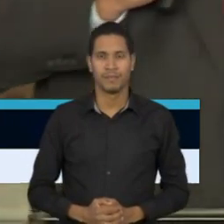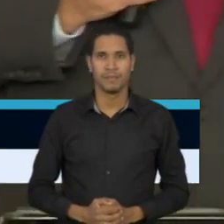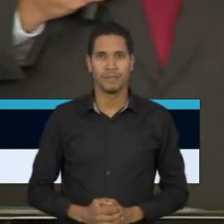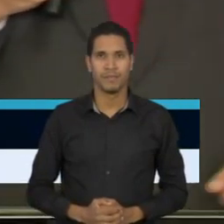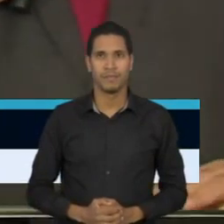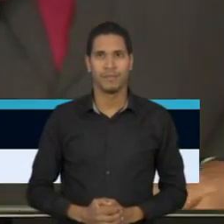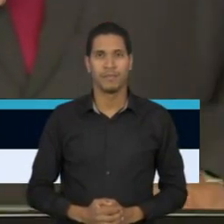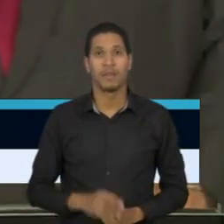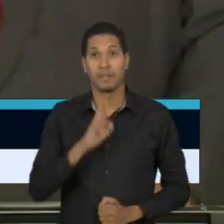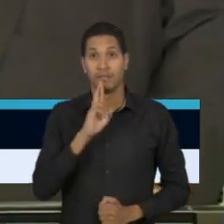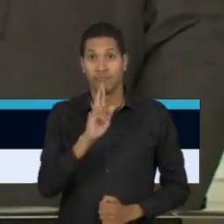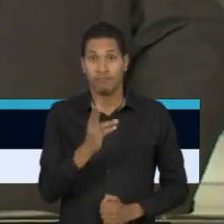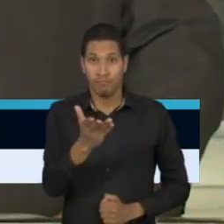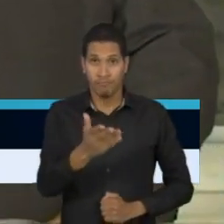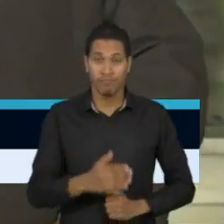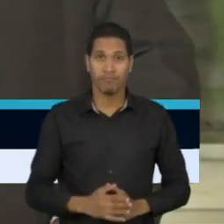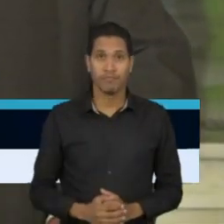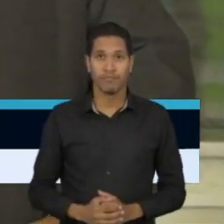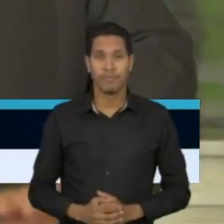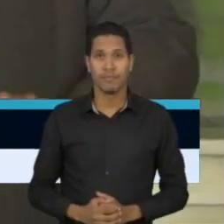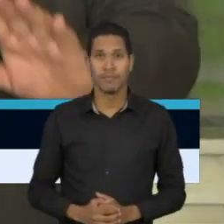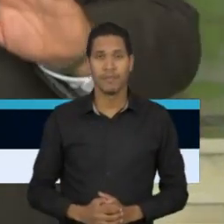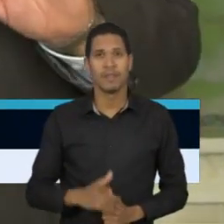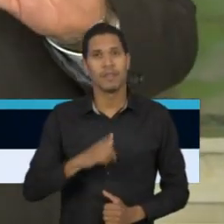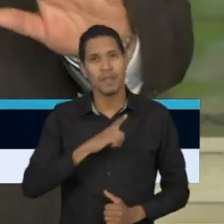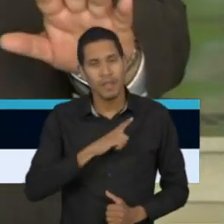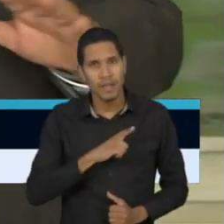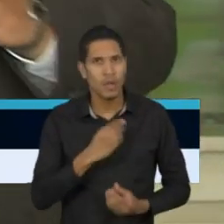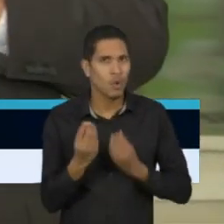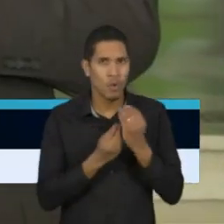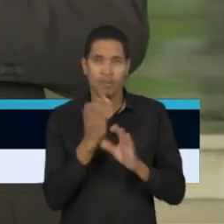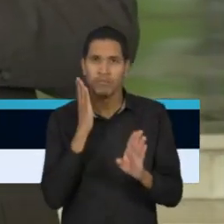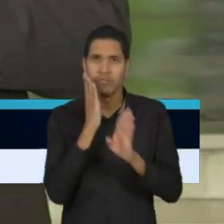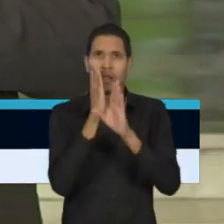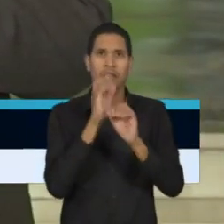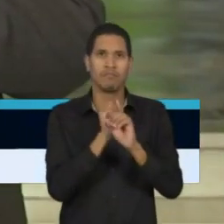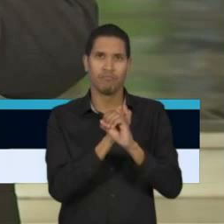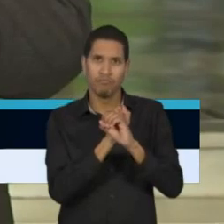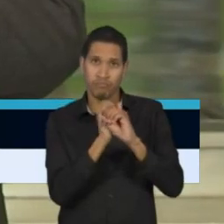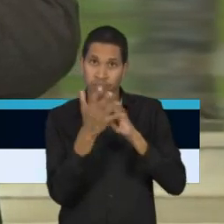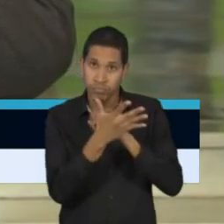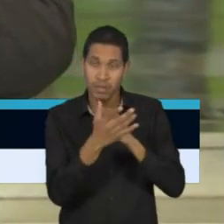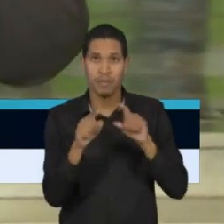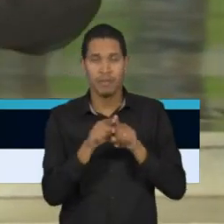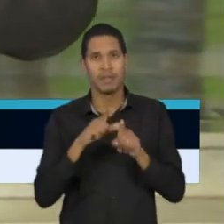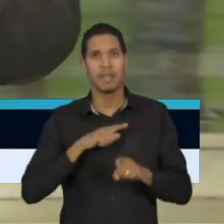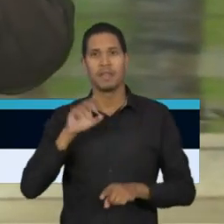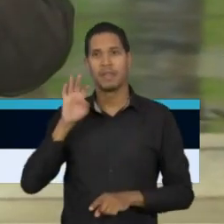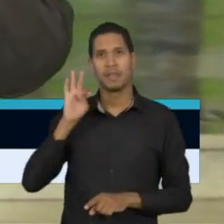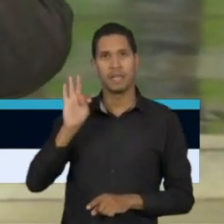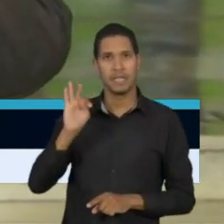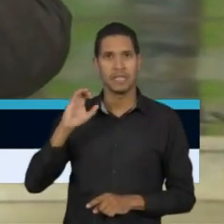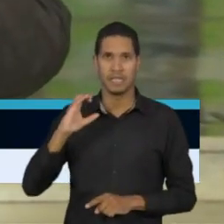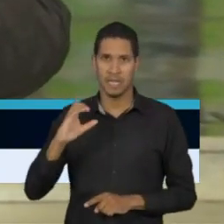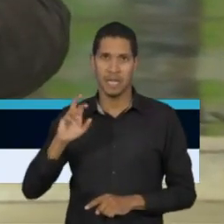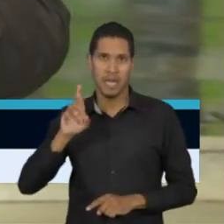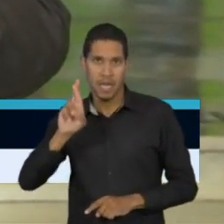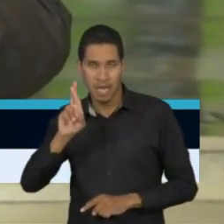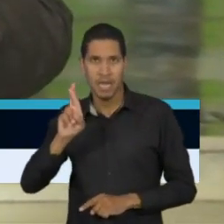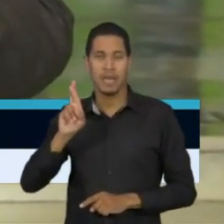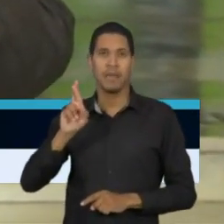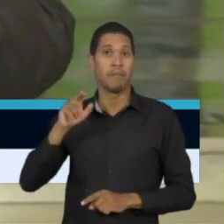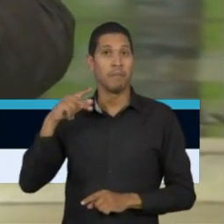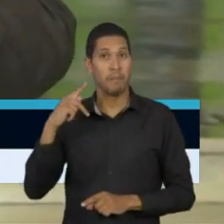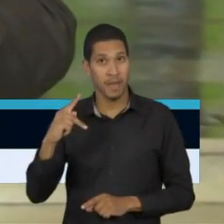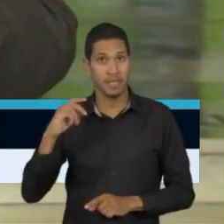Pois não. Os exames de diagnóstico que são feitos pelo PCR, o PCR